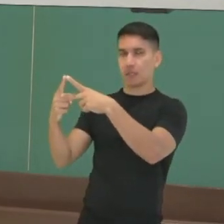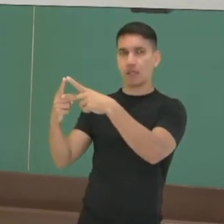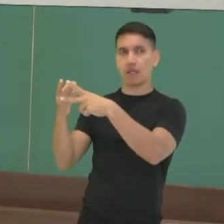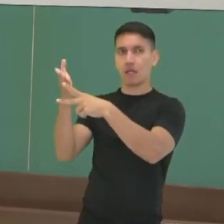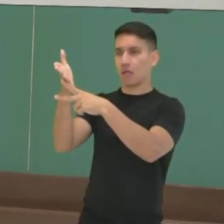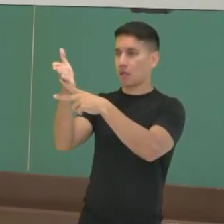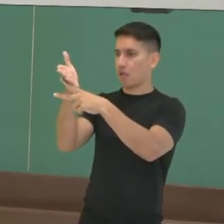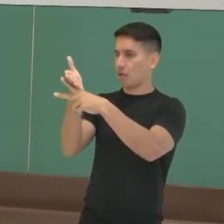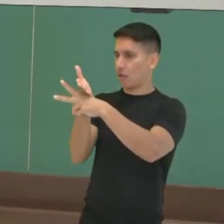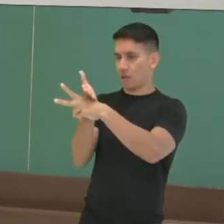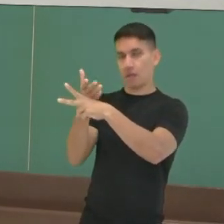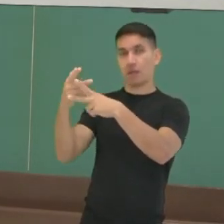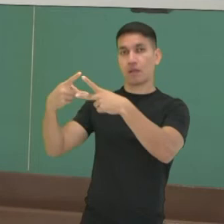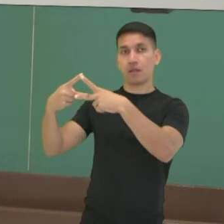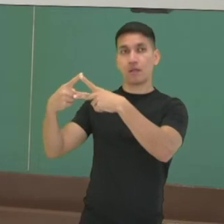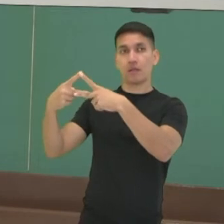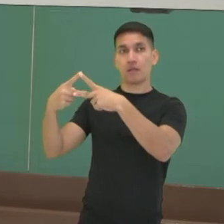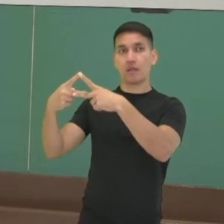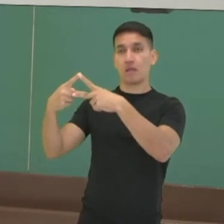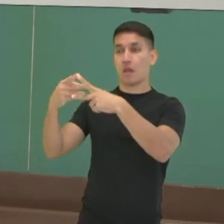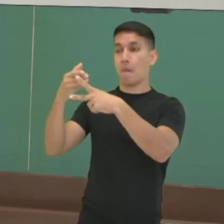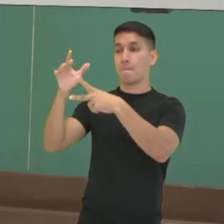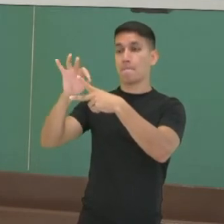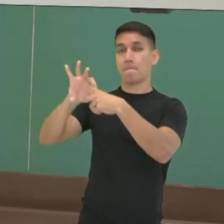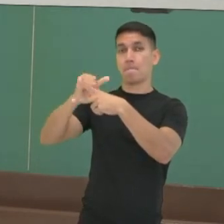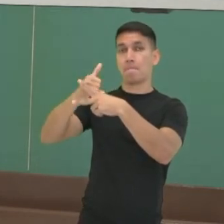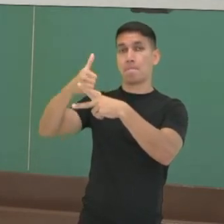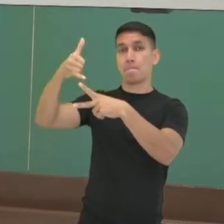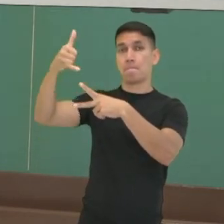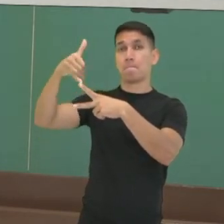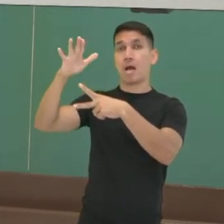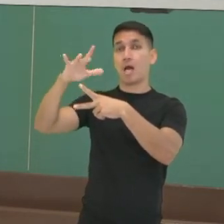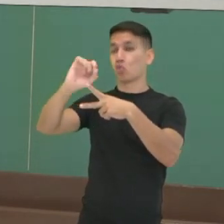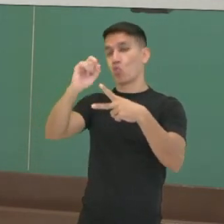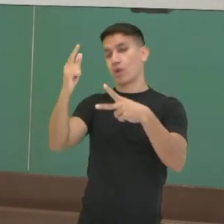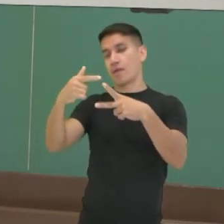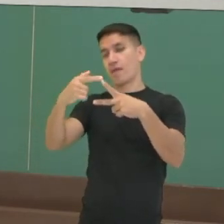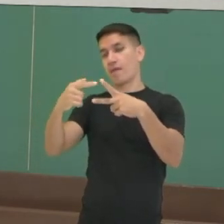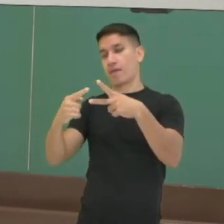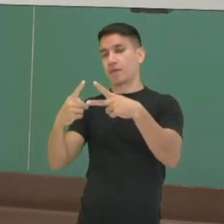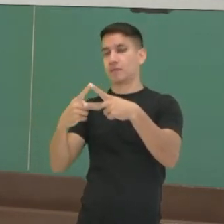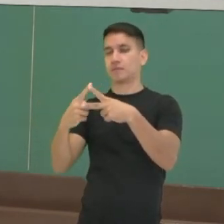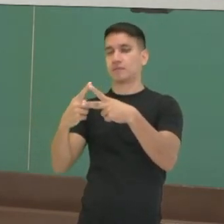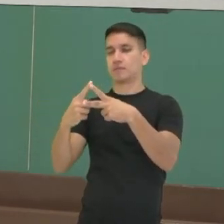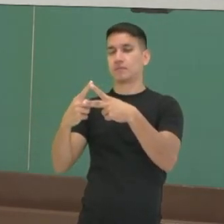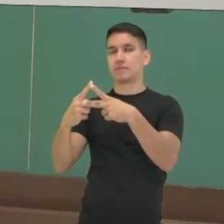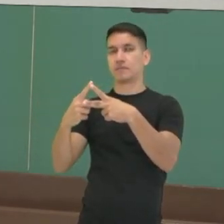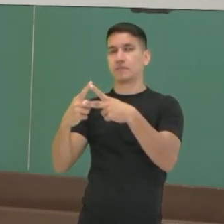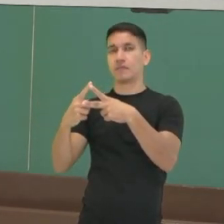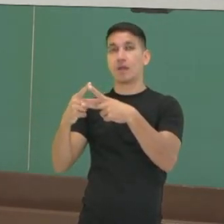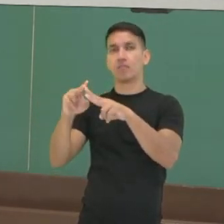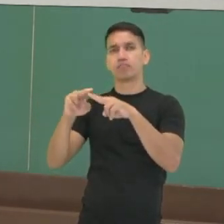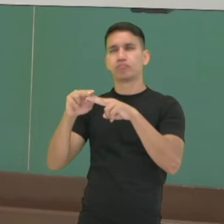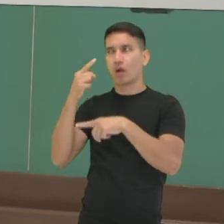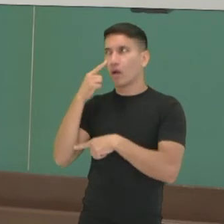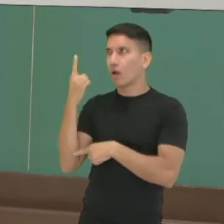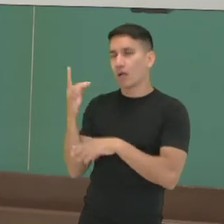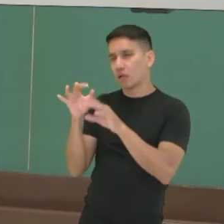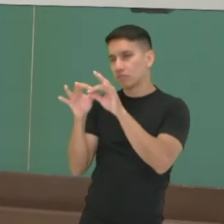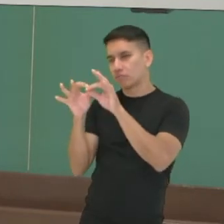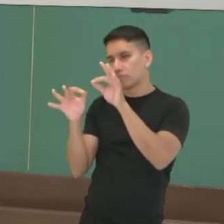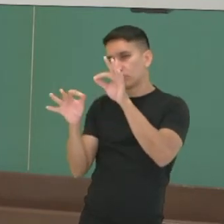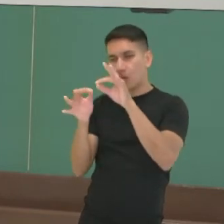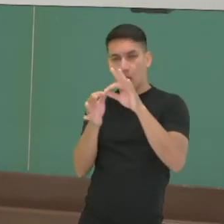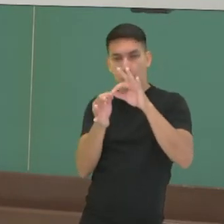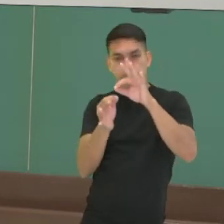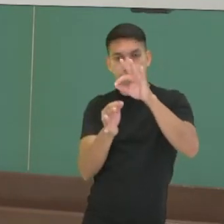aresta desse triângulo é mais comprida do que essa. E essa aresta é mais comprida do que esta. Então eu consigo ver